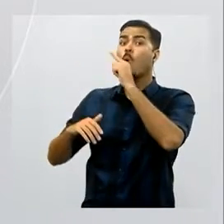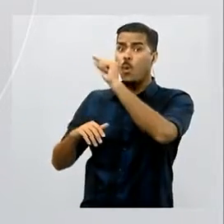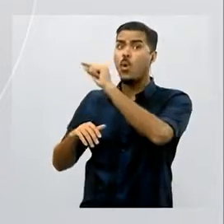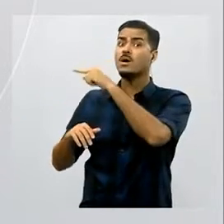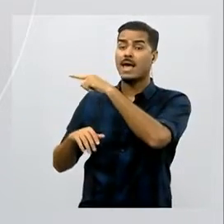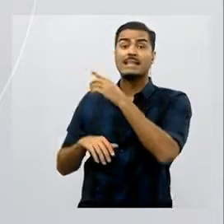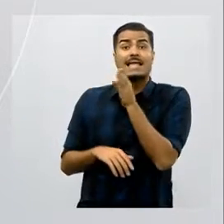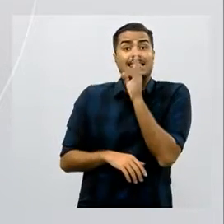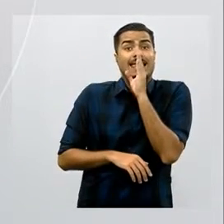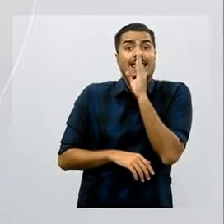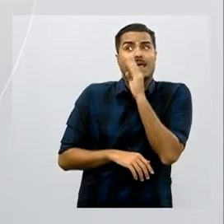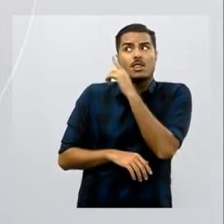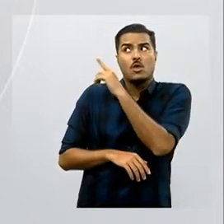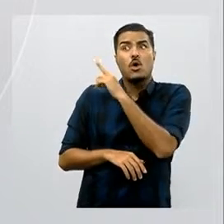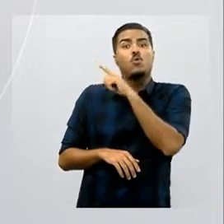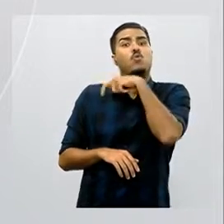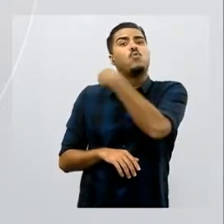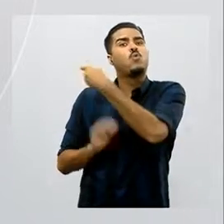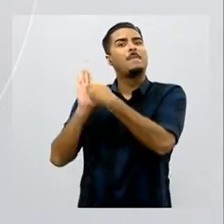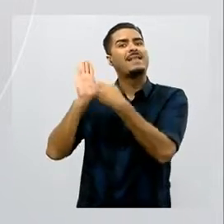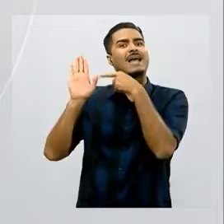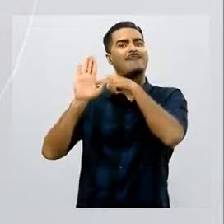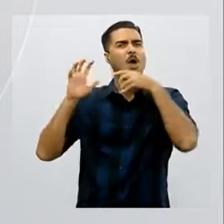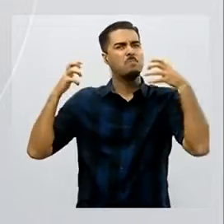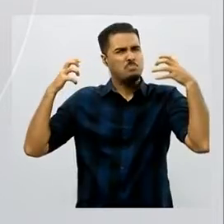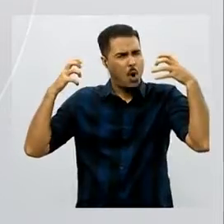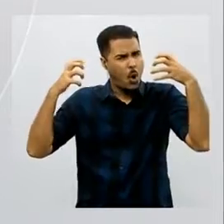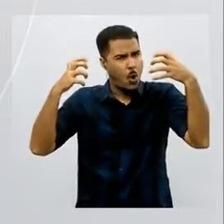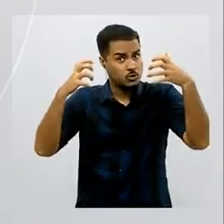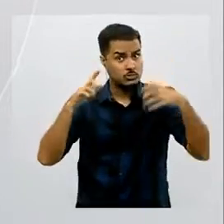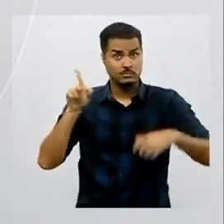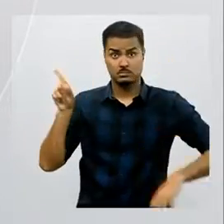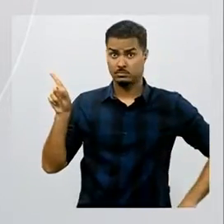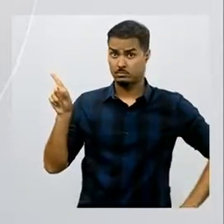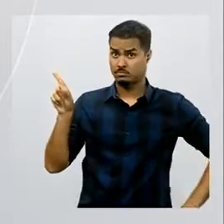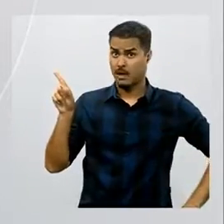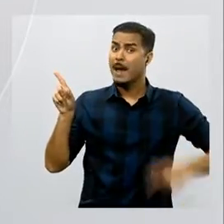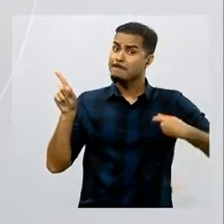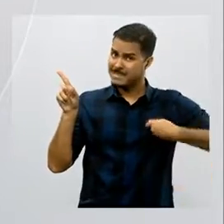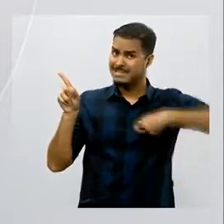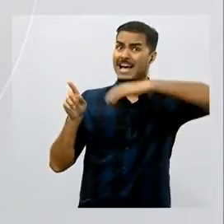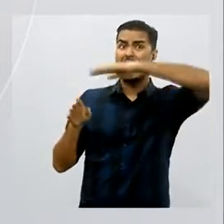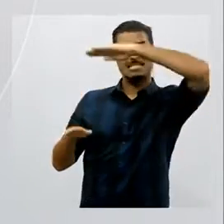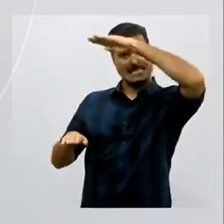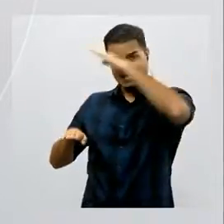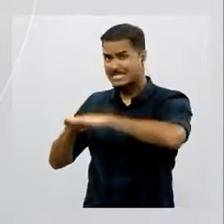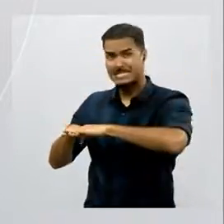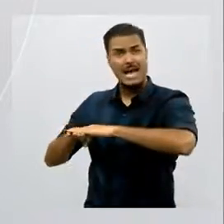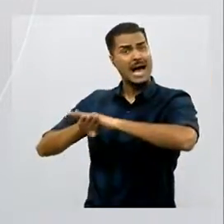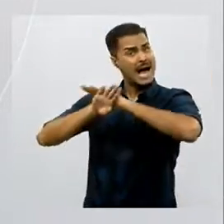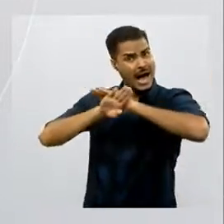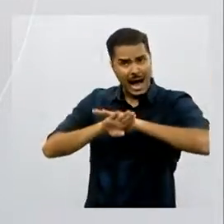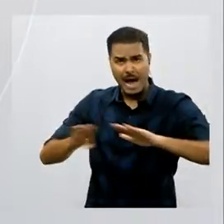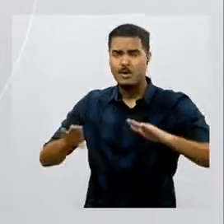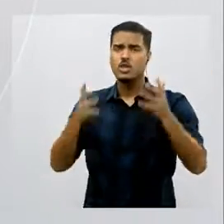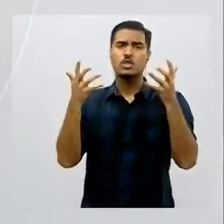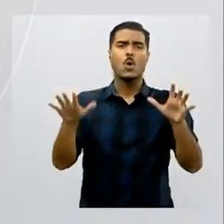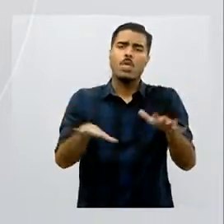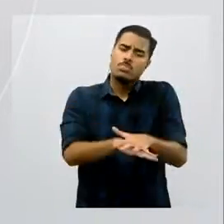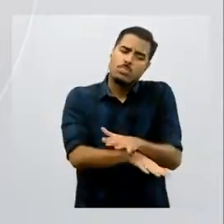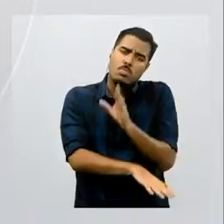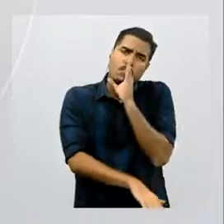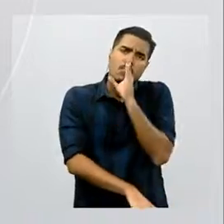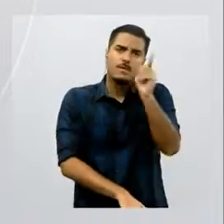ele precisa ser esvaziado. Ele tem que deixar de existir. É verdade, mãe?